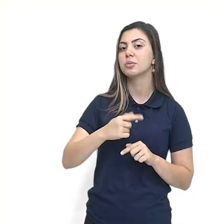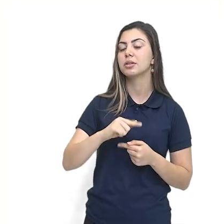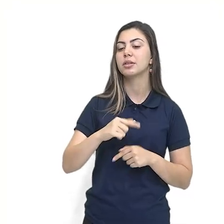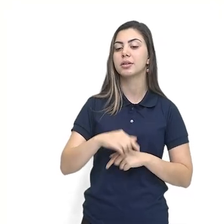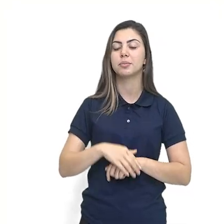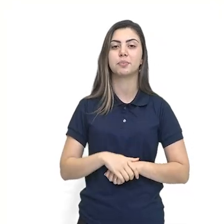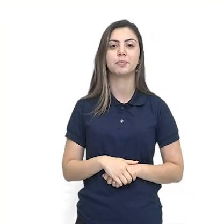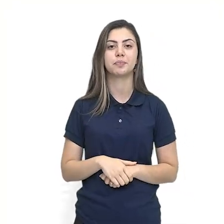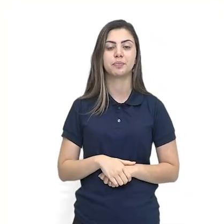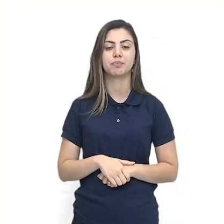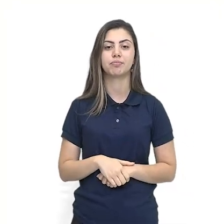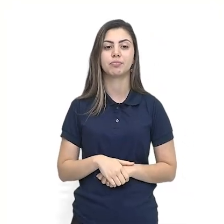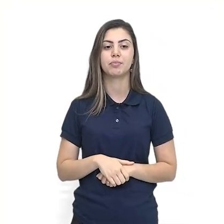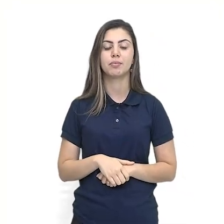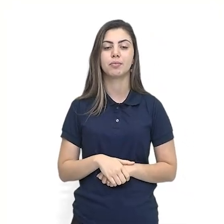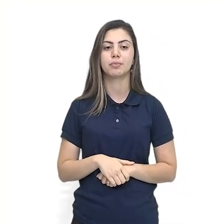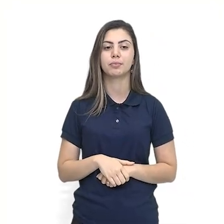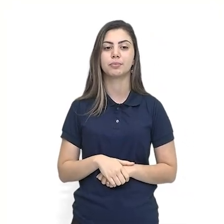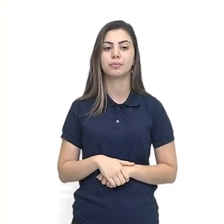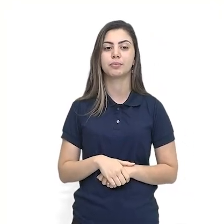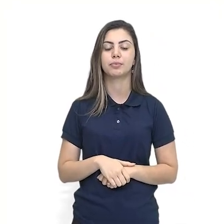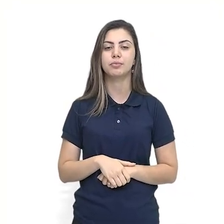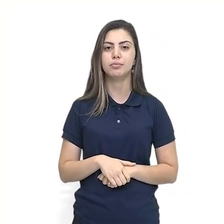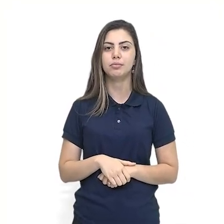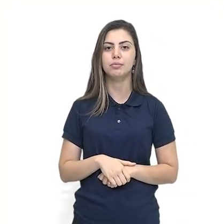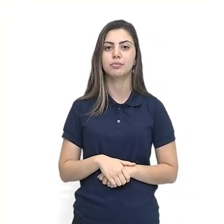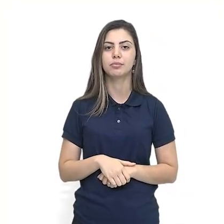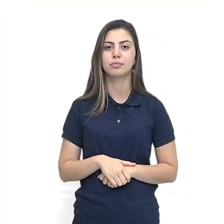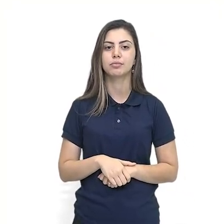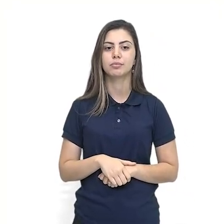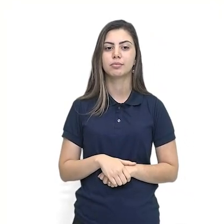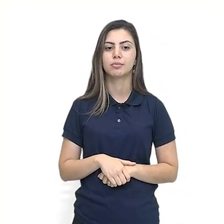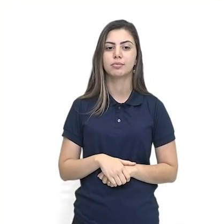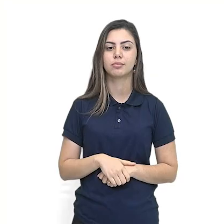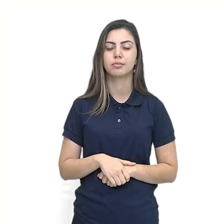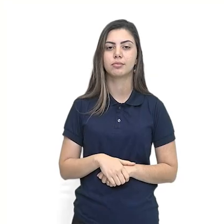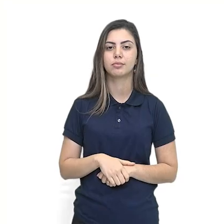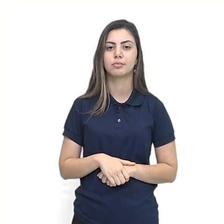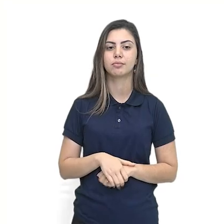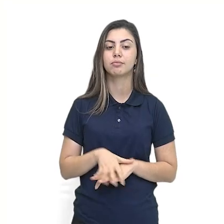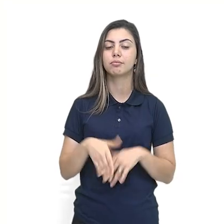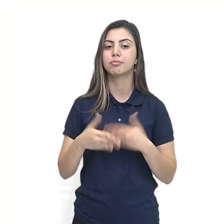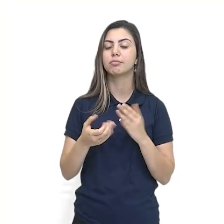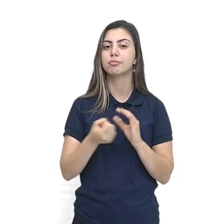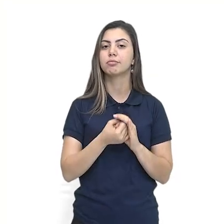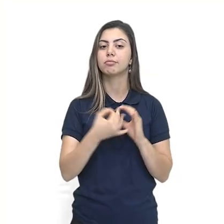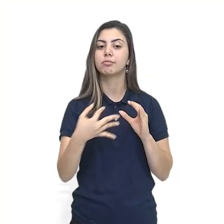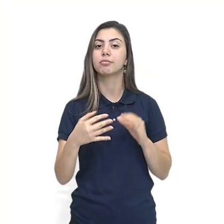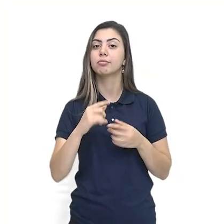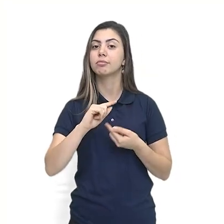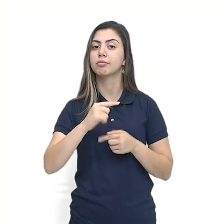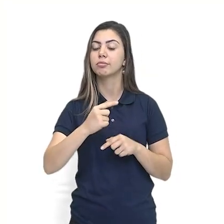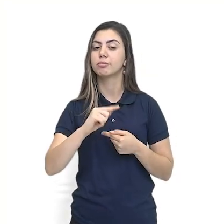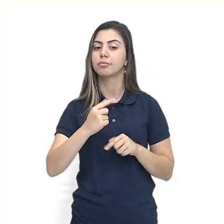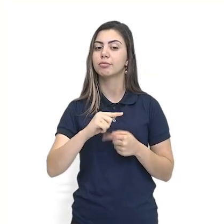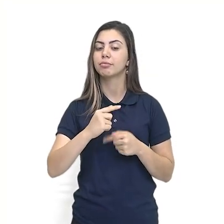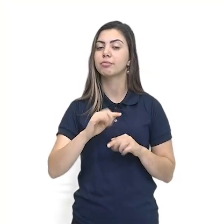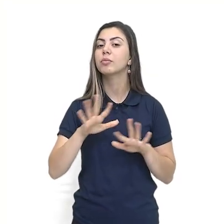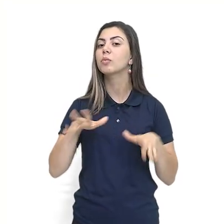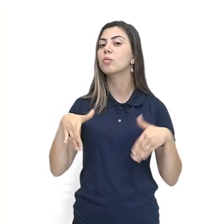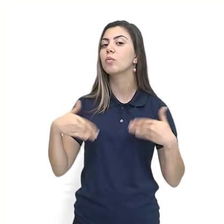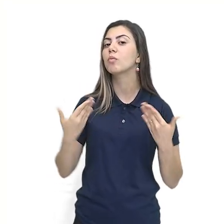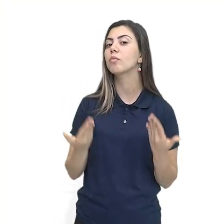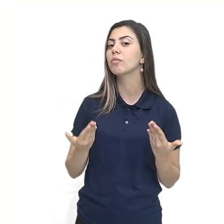geométricos, certo? Quem são os entes geométricos? Os considerados entes